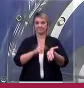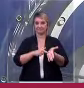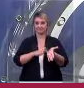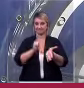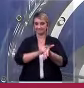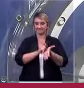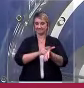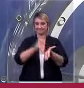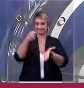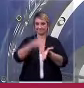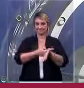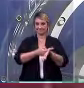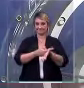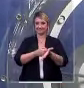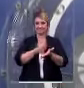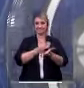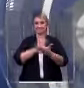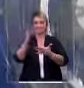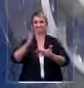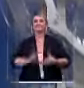mão. Valendo!